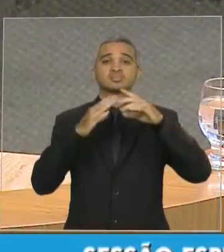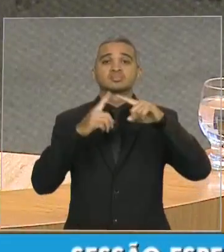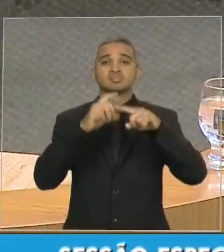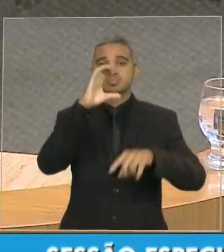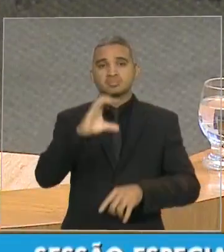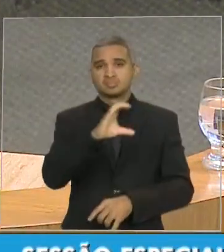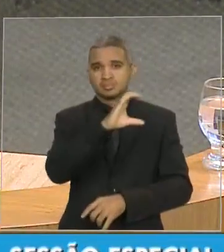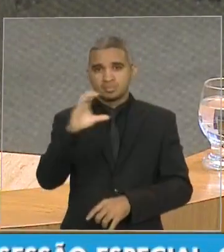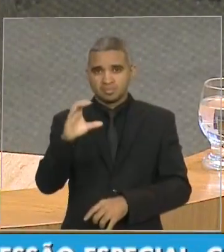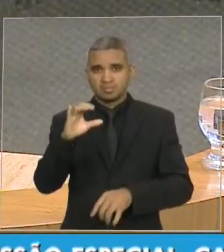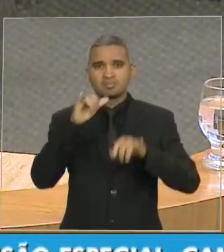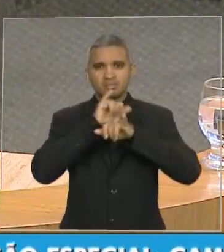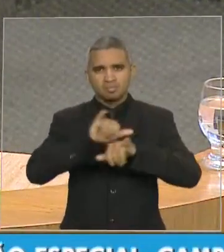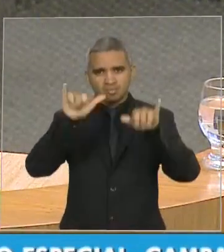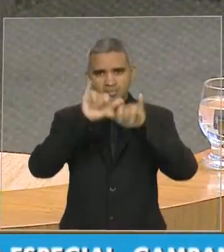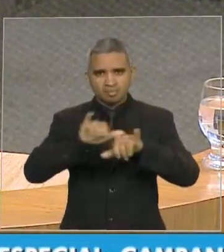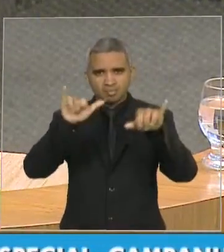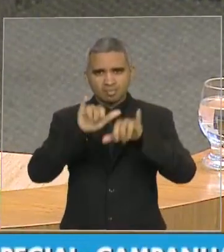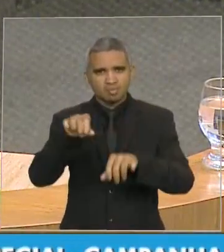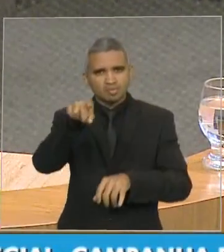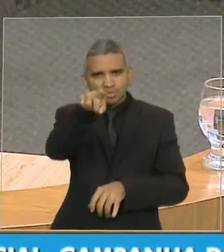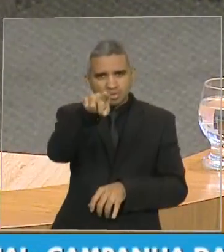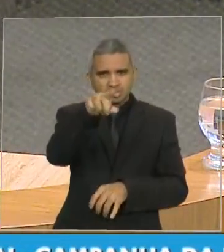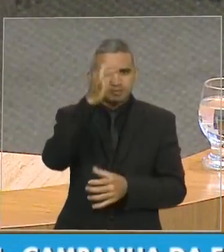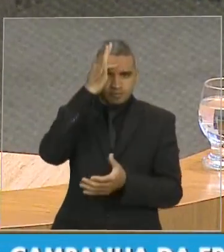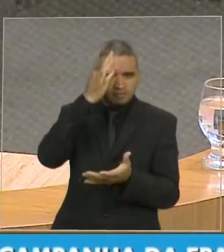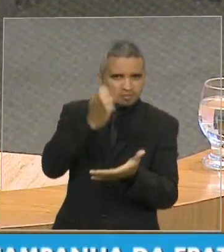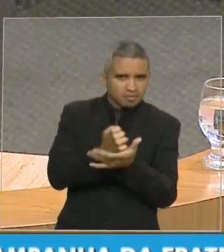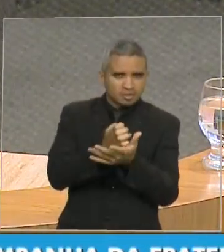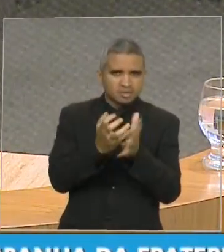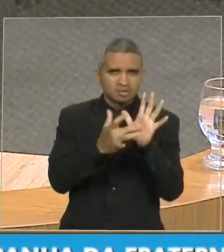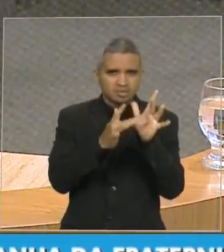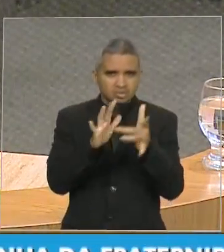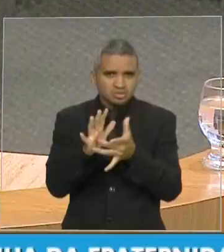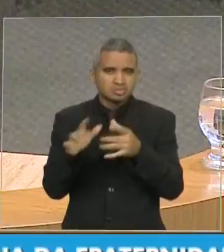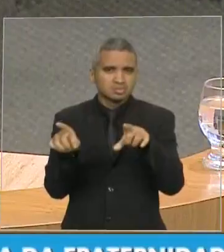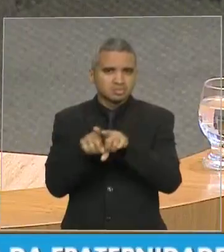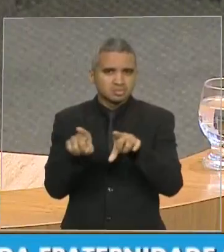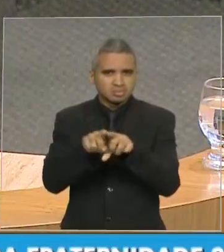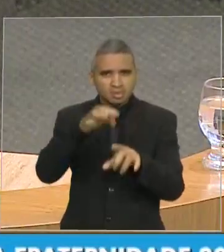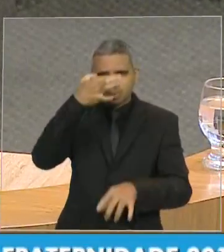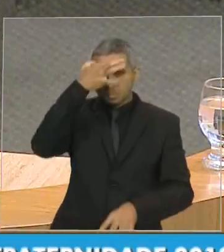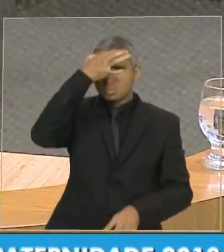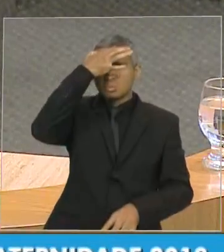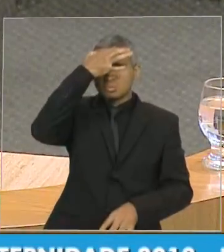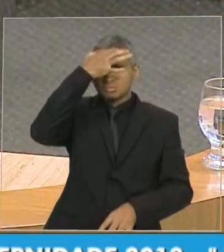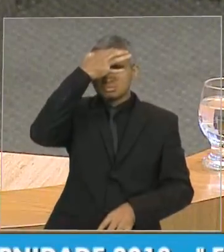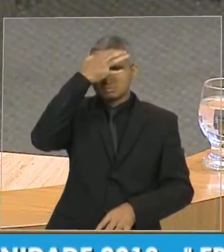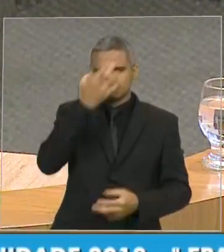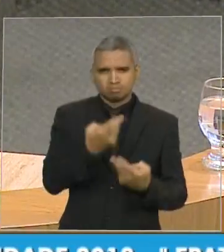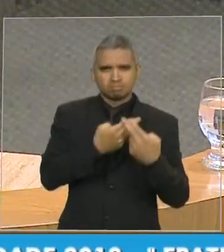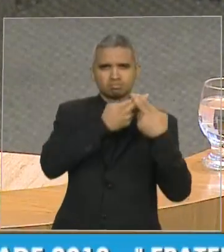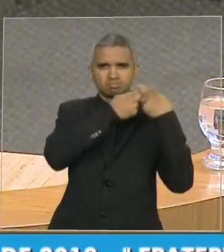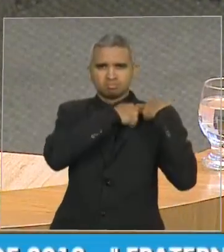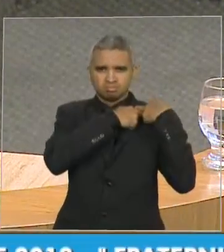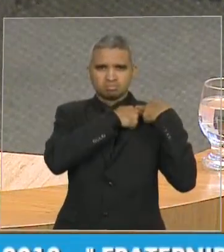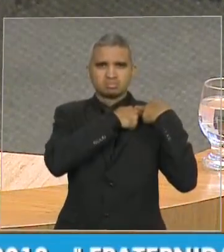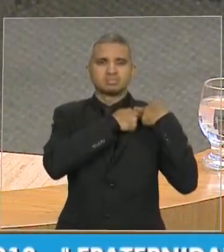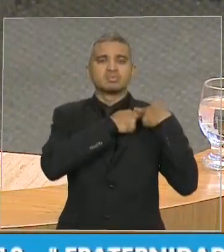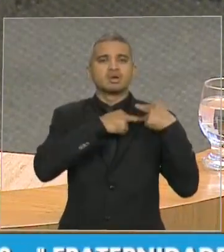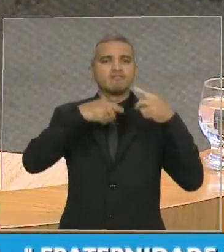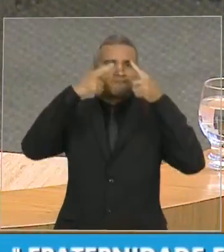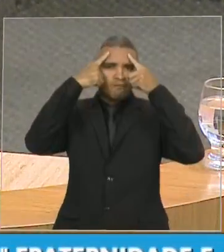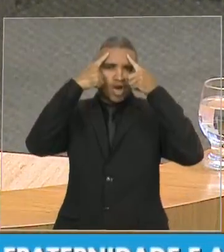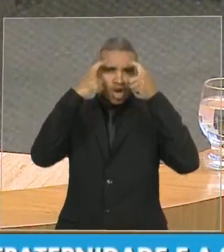que com sua fé em Cristo e com a consciência de sua missão, que a violência é